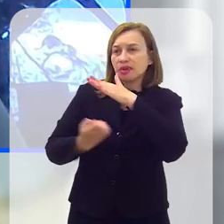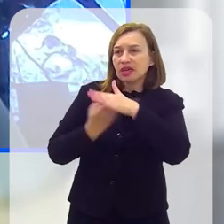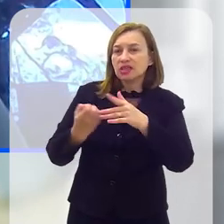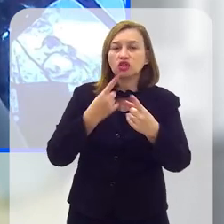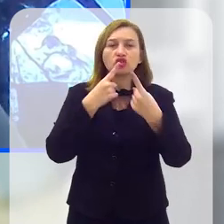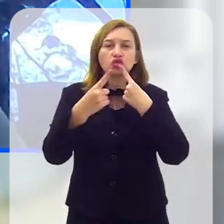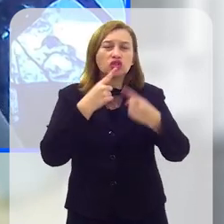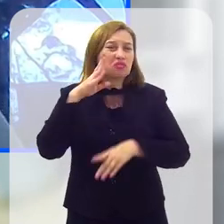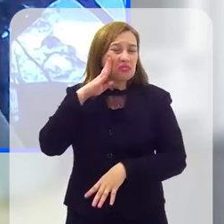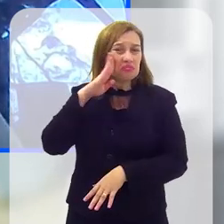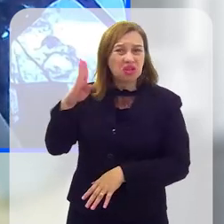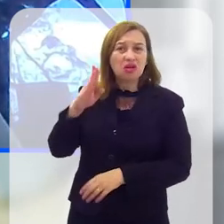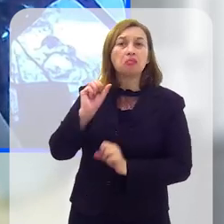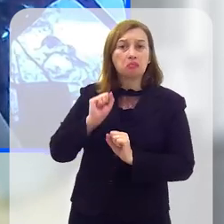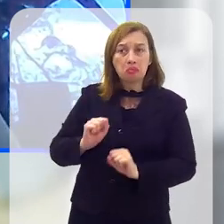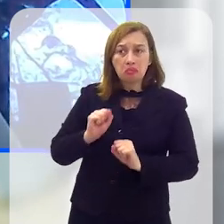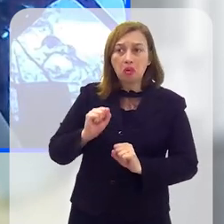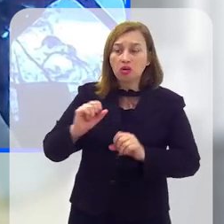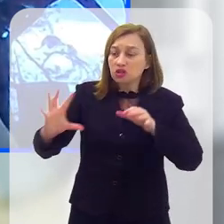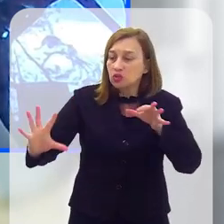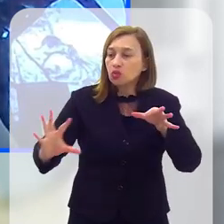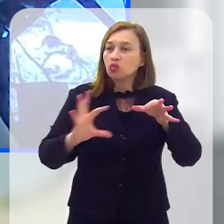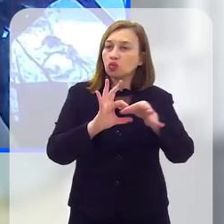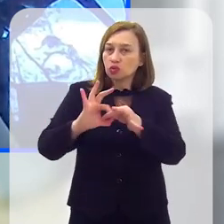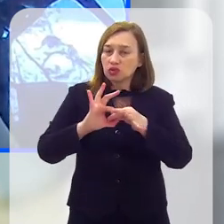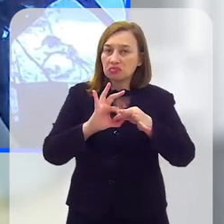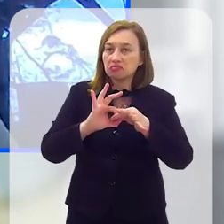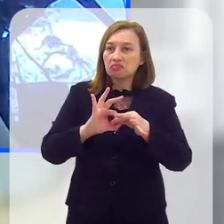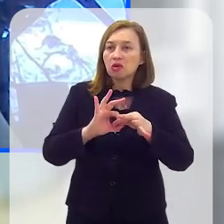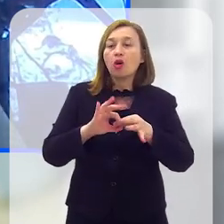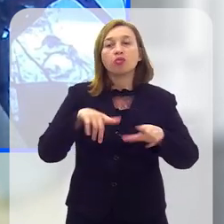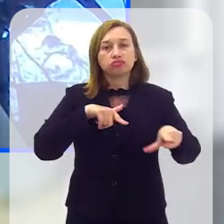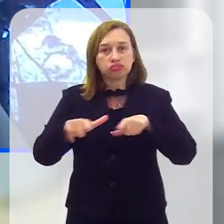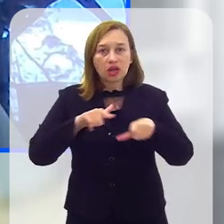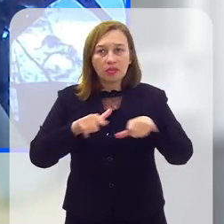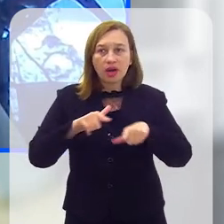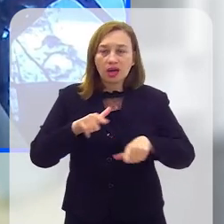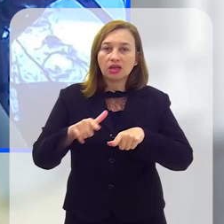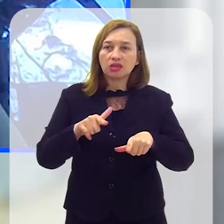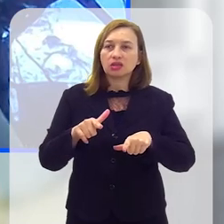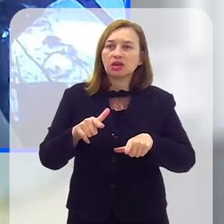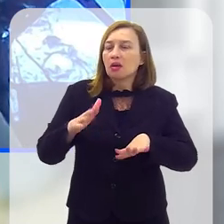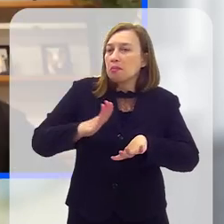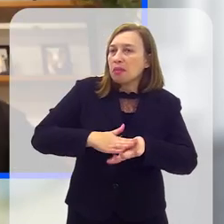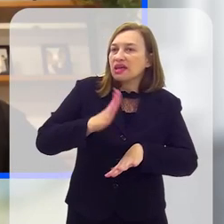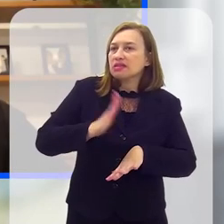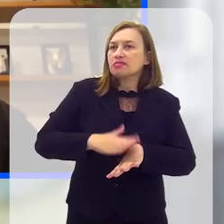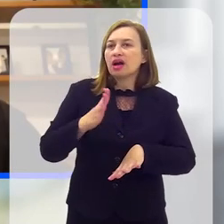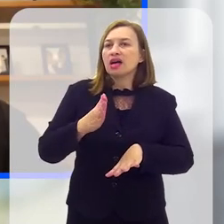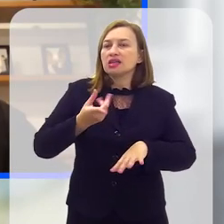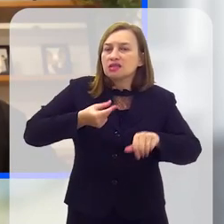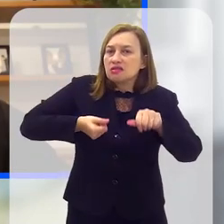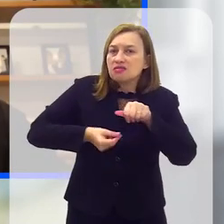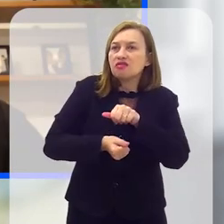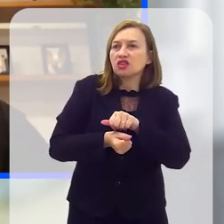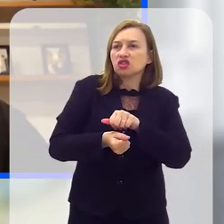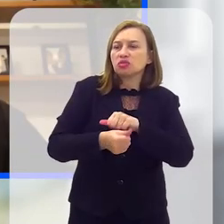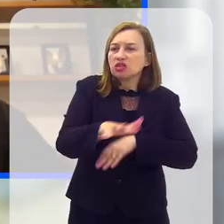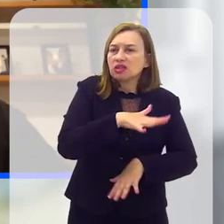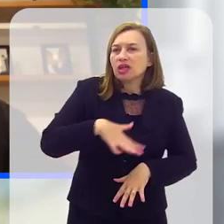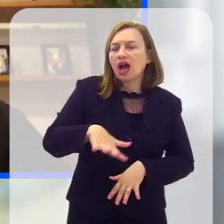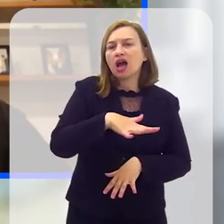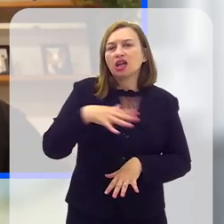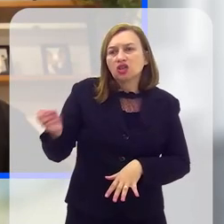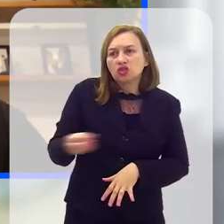que é fundamental para que a gente possa, de fato, universalizar o serviço, né, cada vez trazendo mais